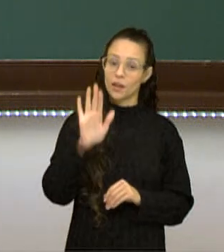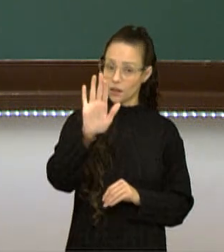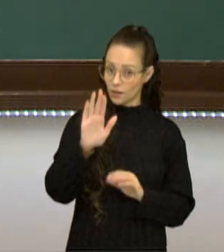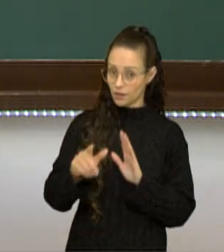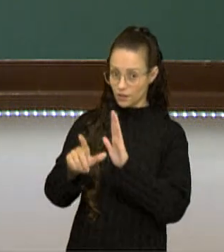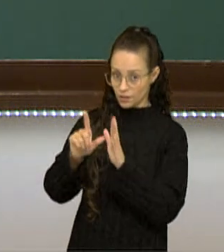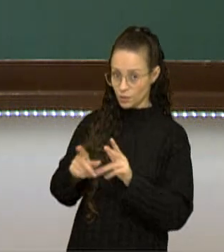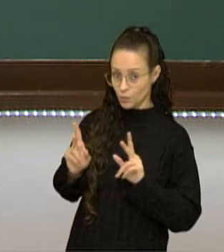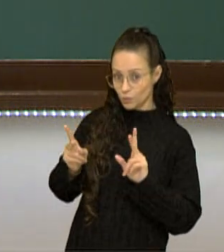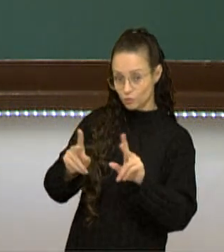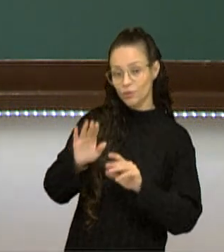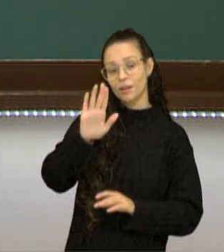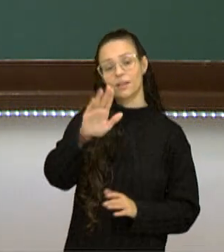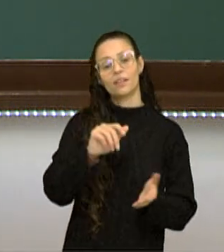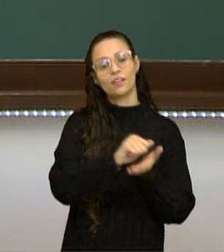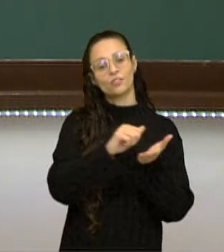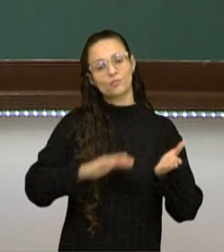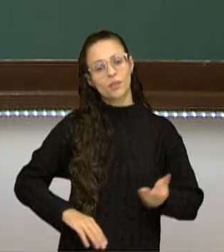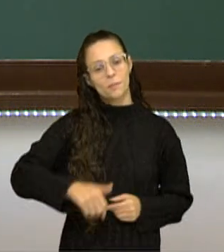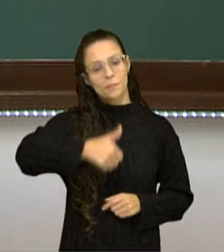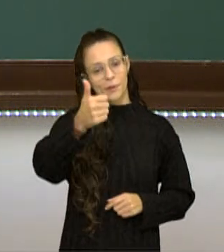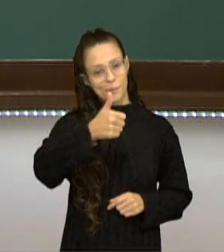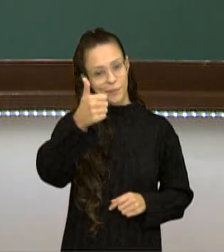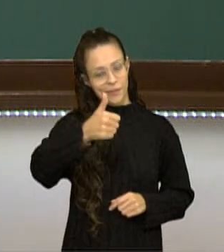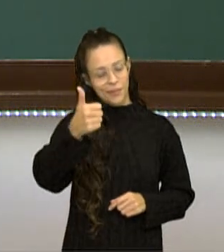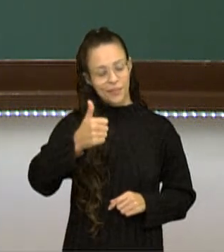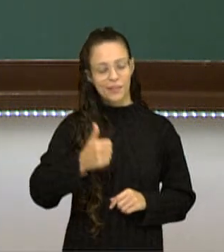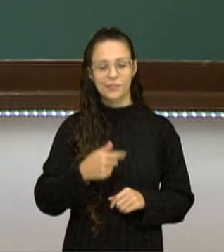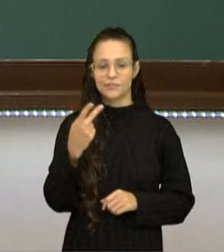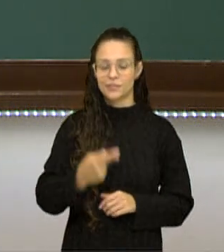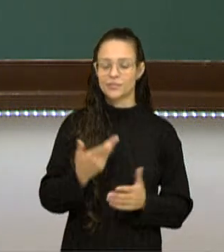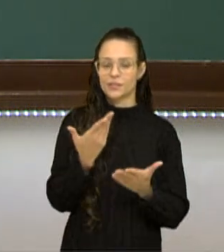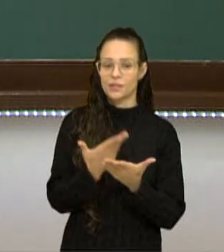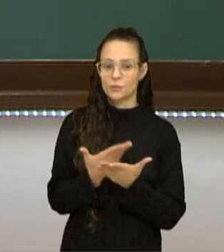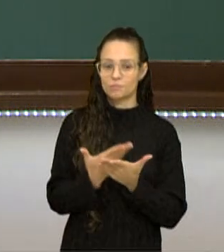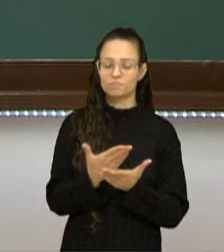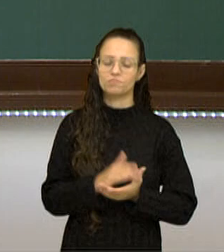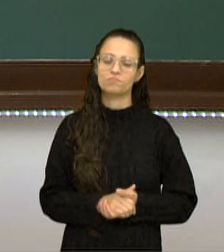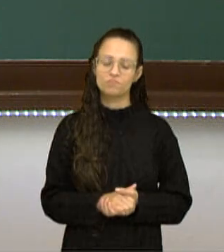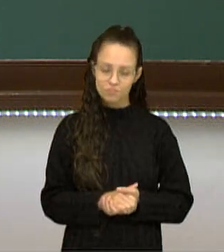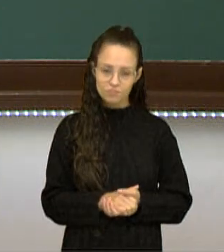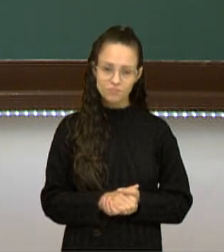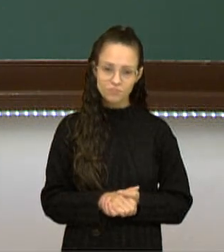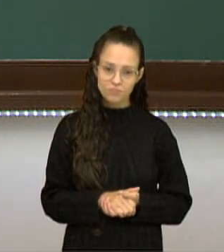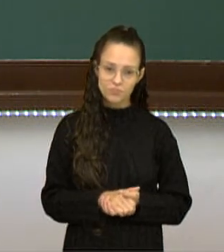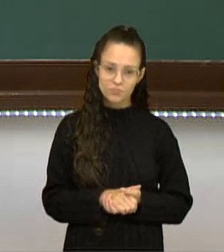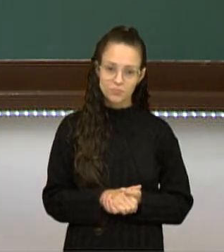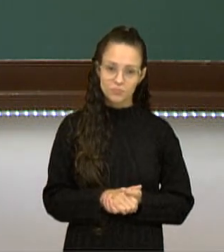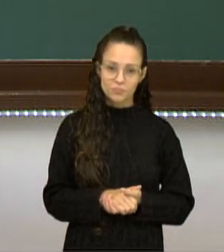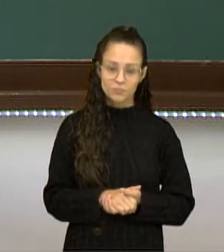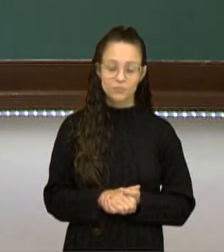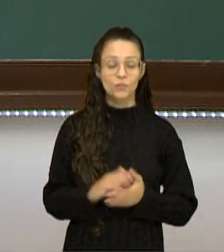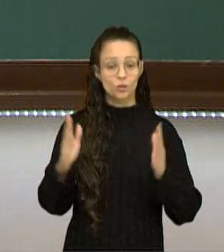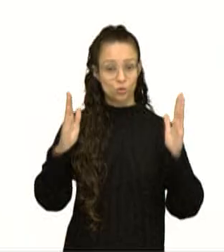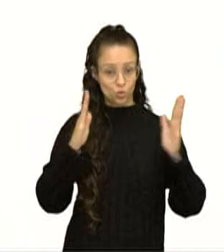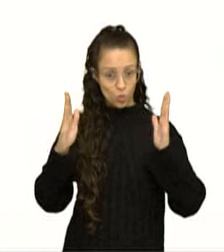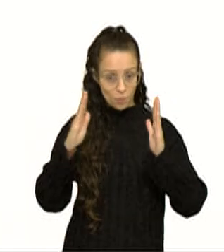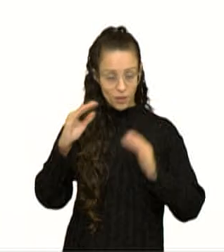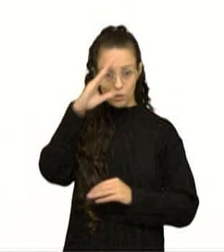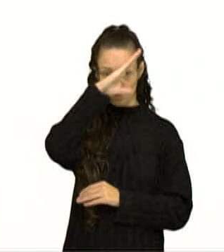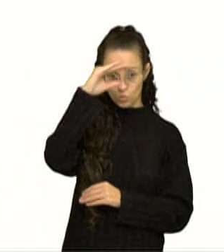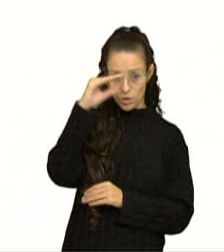dar continuidade, temos aqui a primeira atividade da aula de hoje, que diz o seguinte: na puberdade,